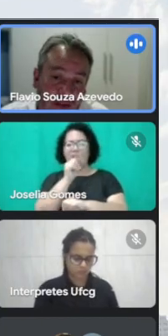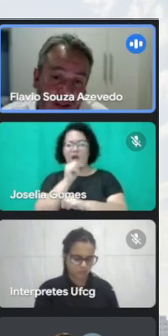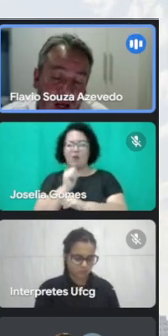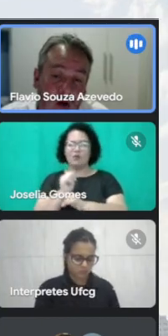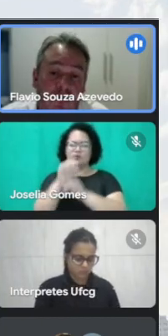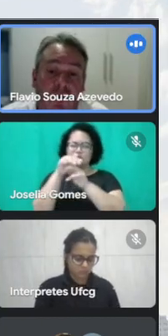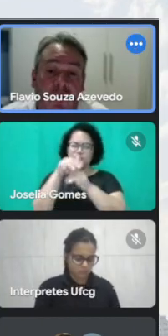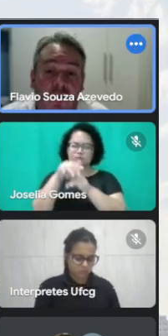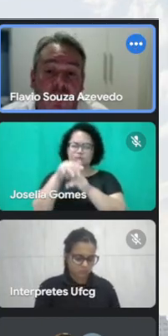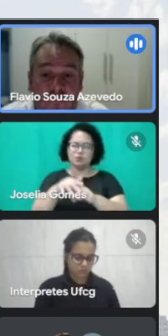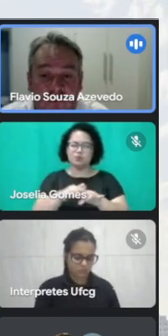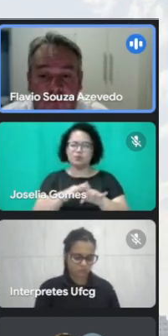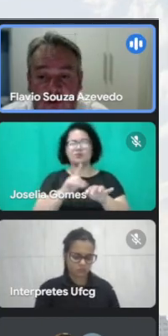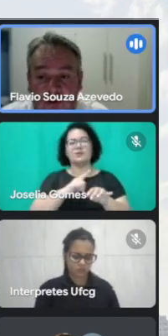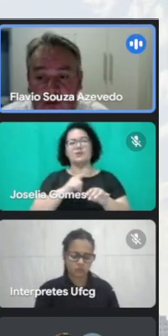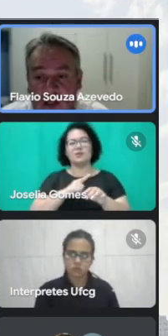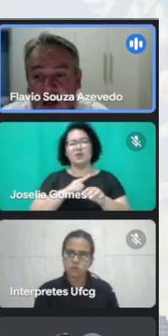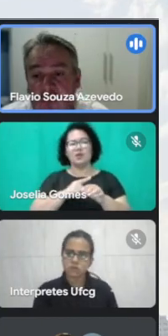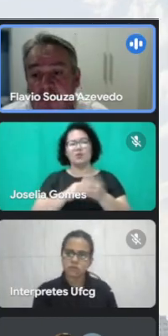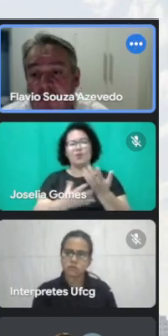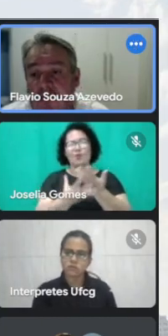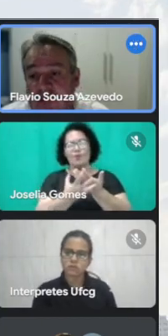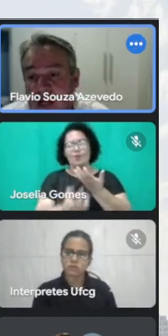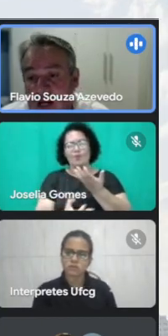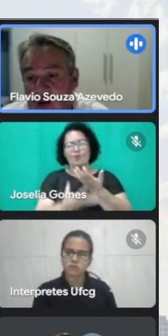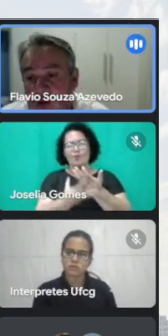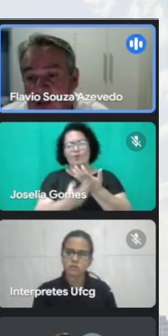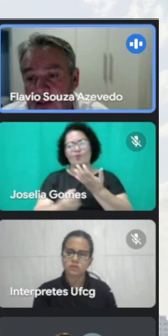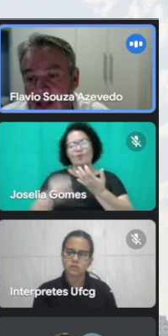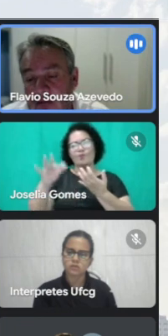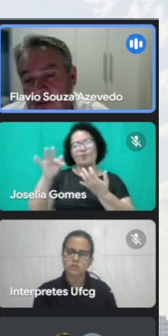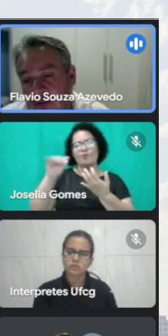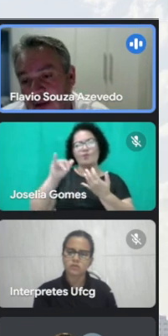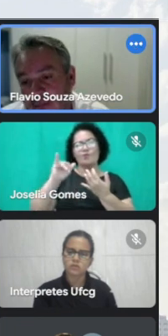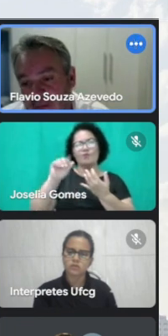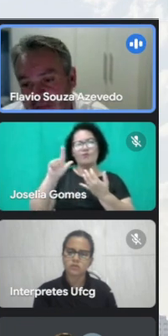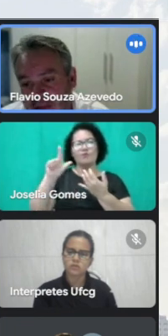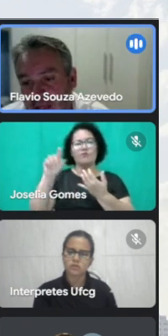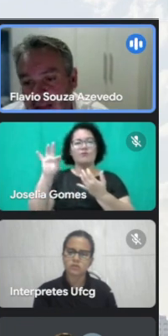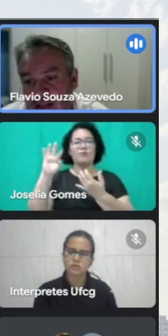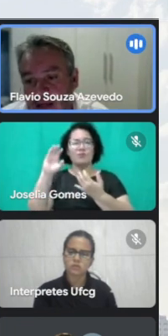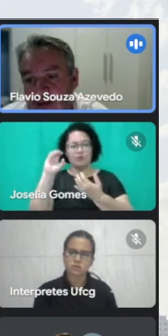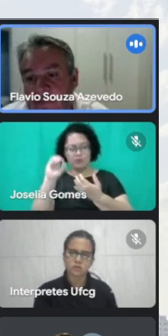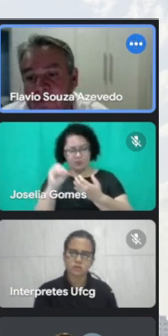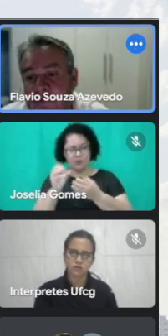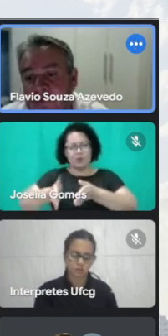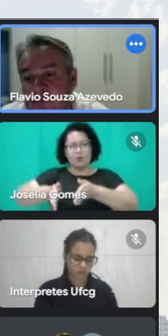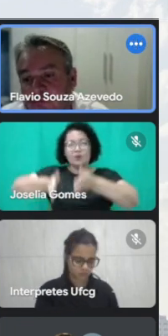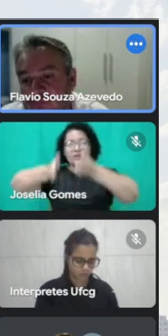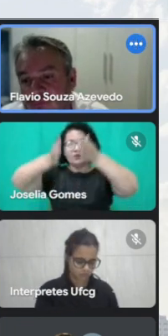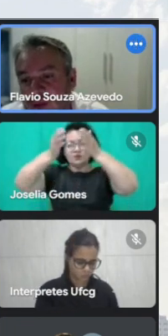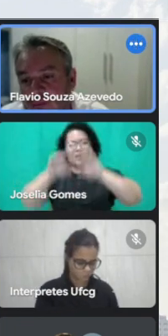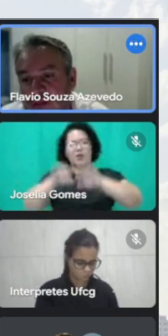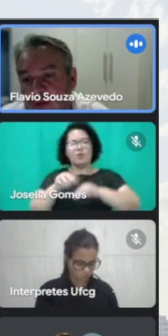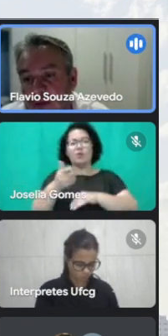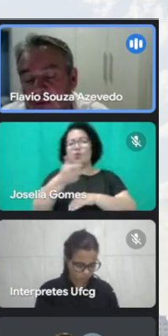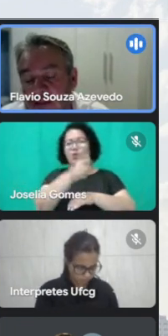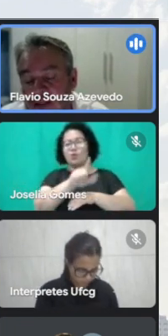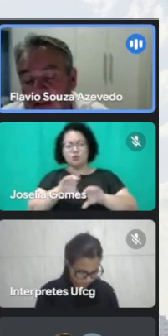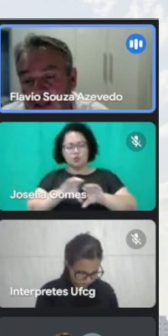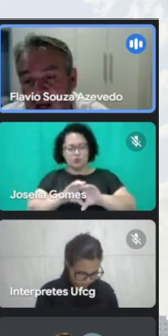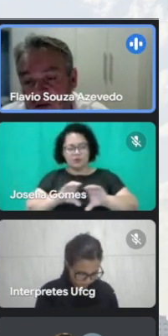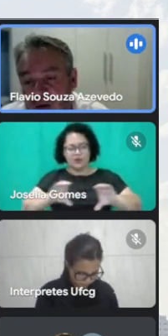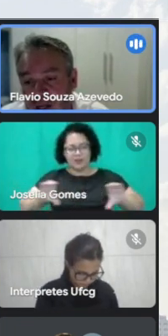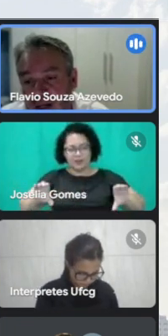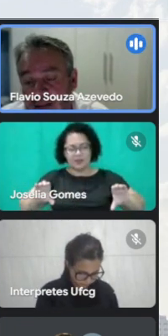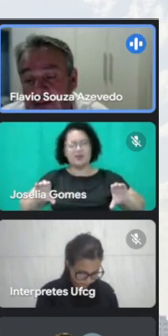filtro vertical, um filtro horizontal e a lagoa plantada, né, que é para finalizar, principalmente com a